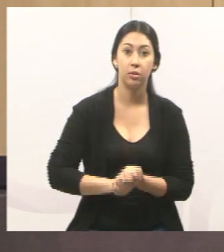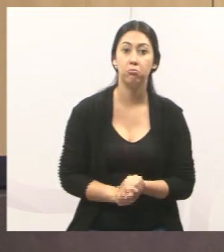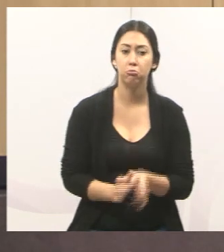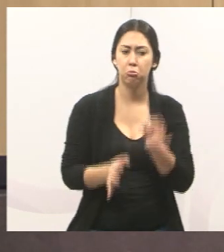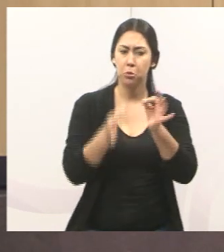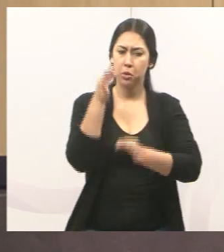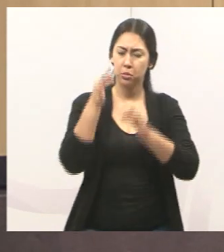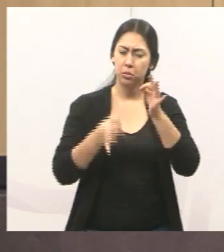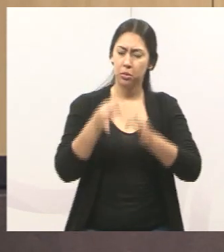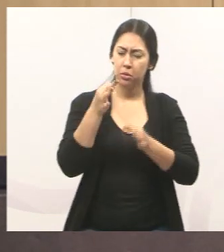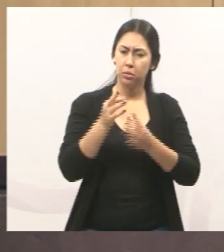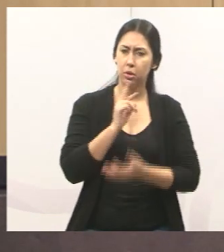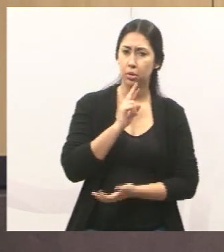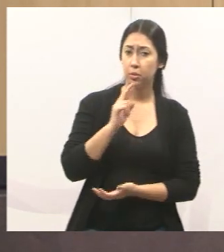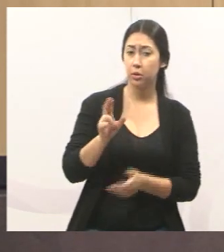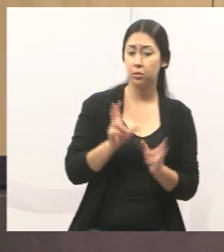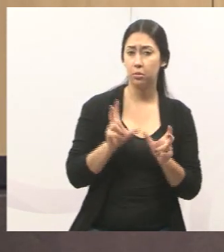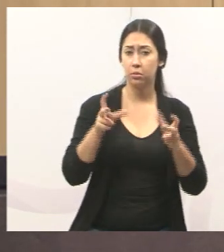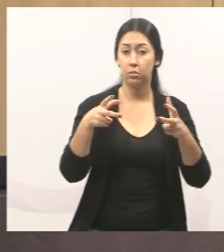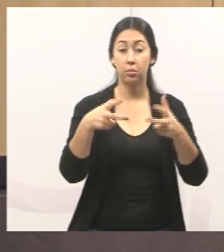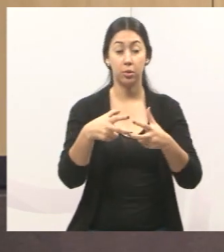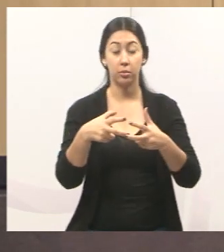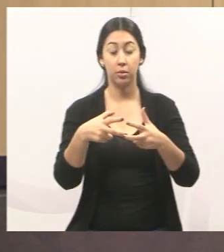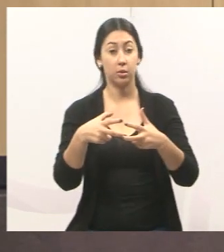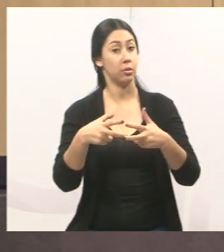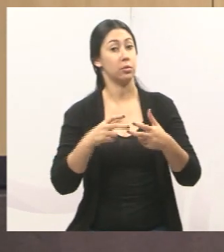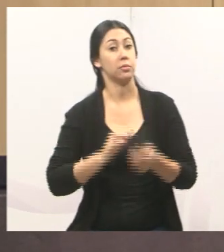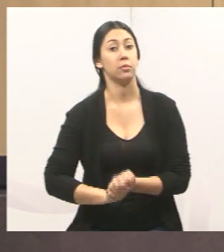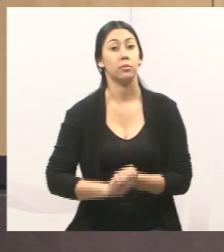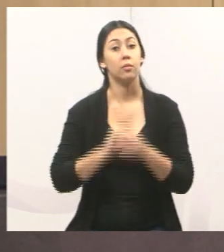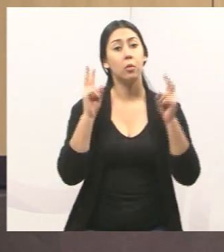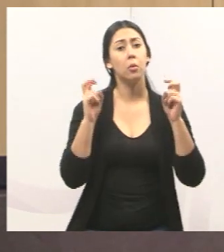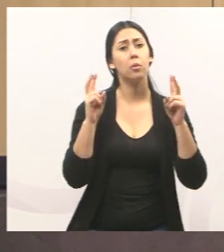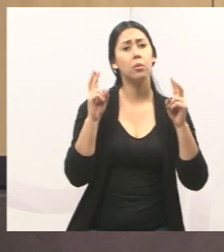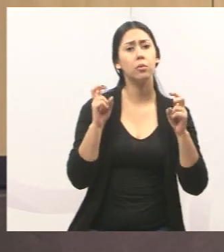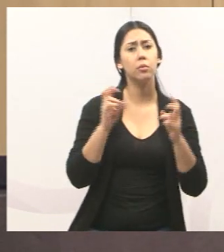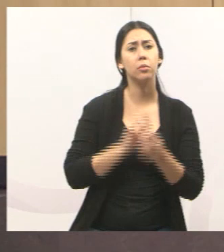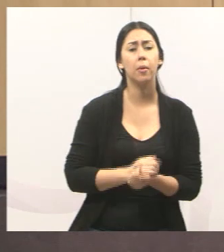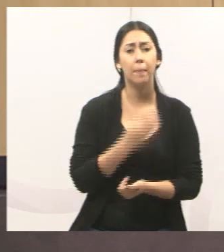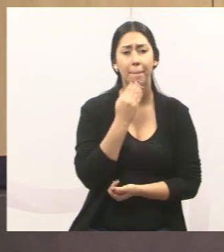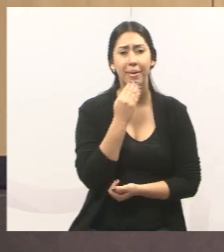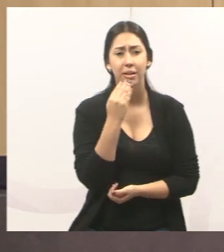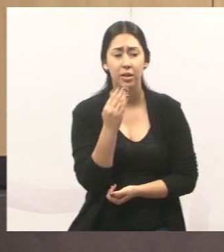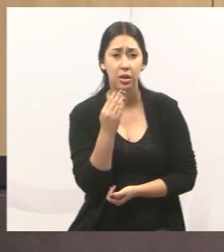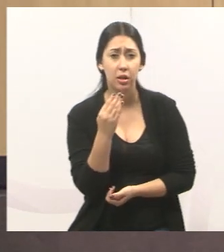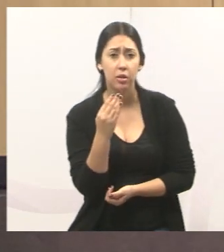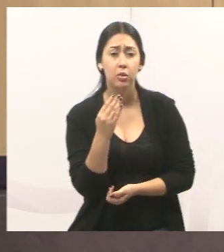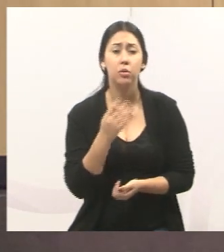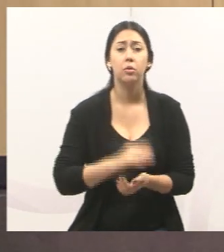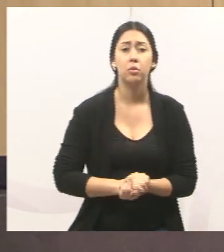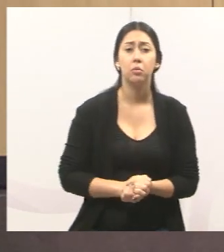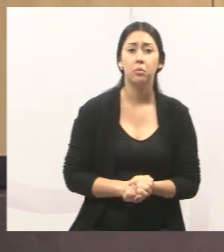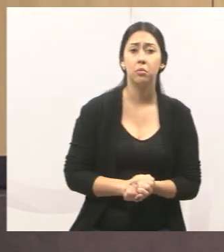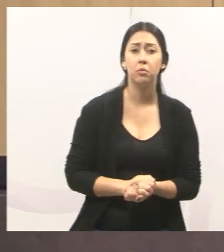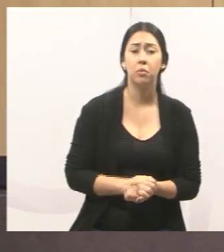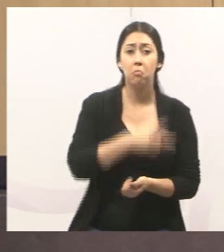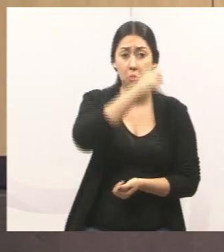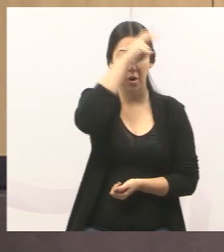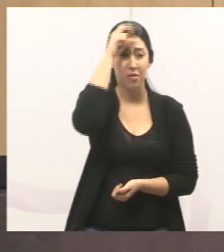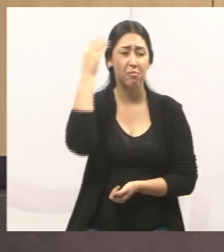jurídico da Câmara Municipal com respeito ao requerimento formulado pelo ilustre ex-prefeito,